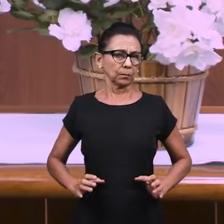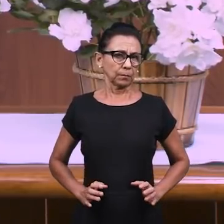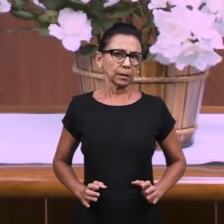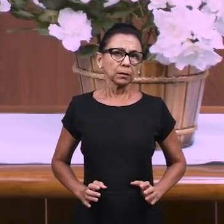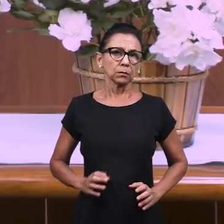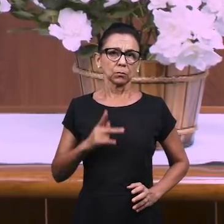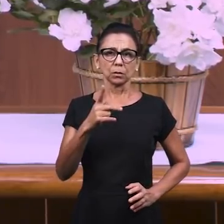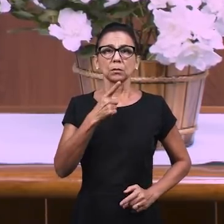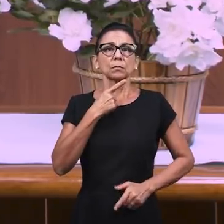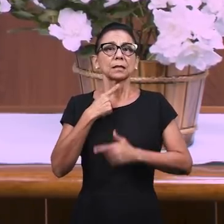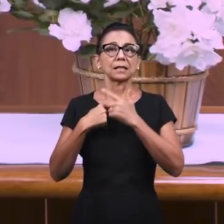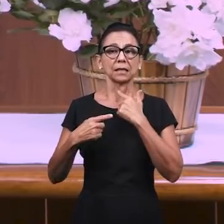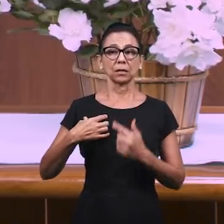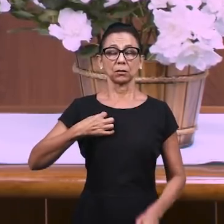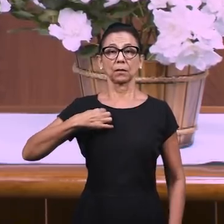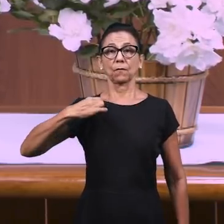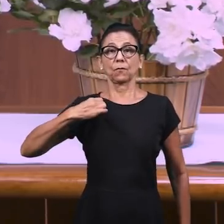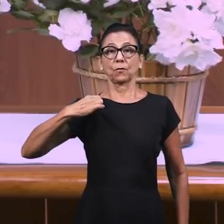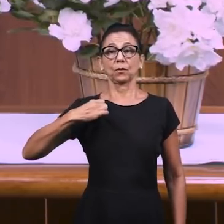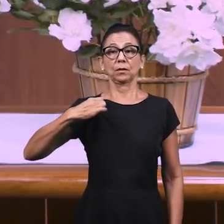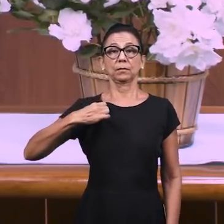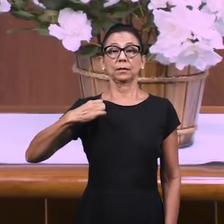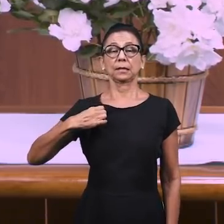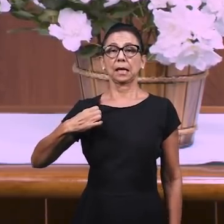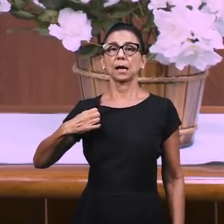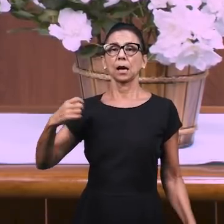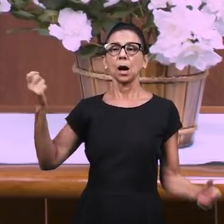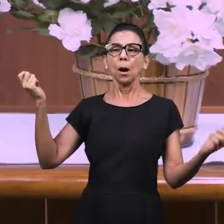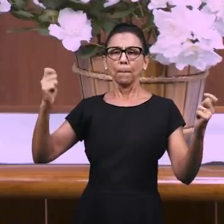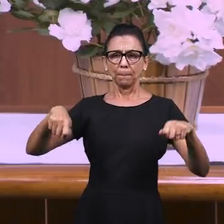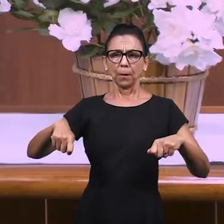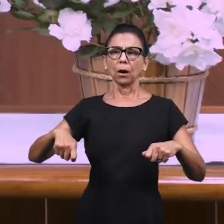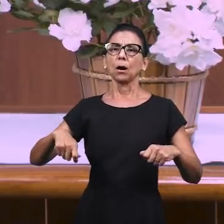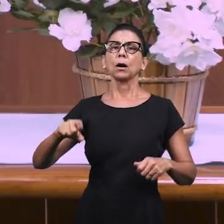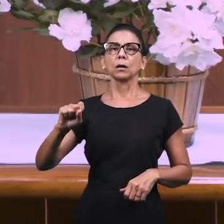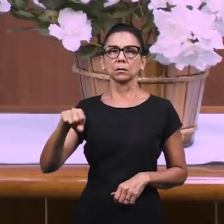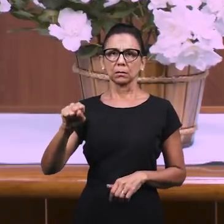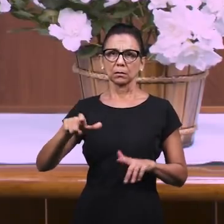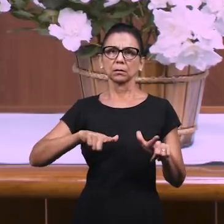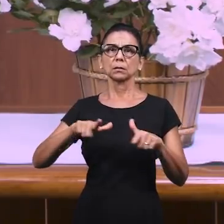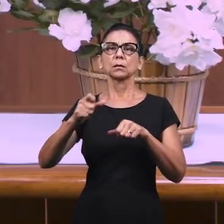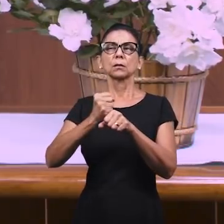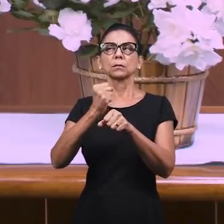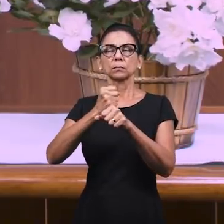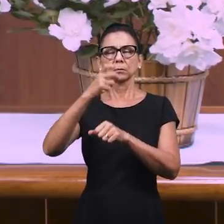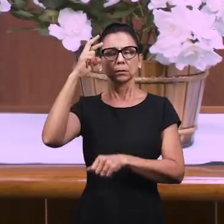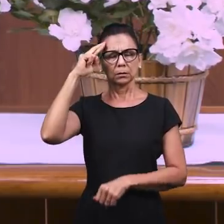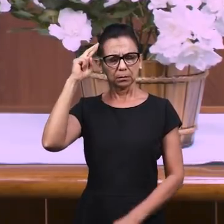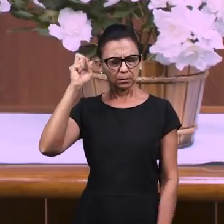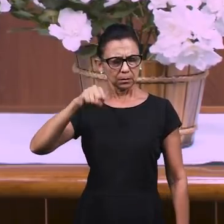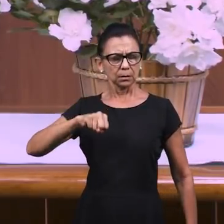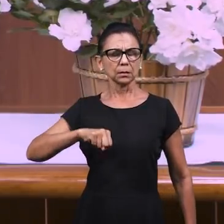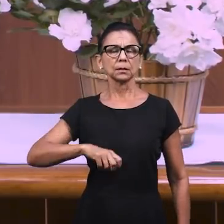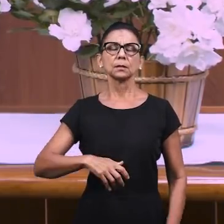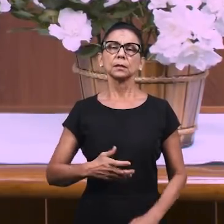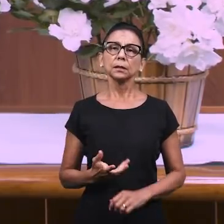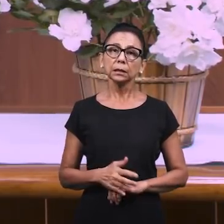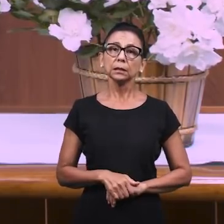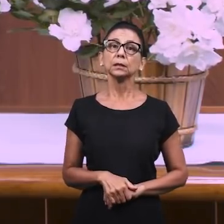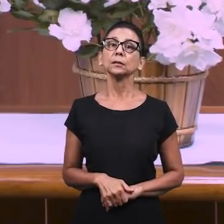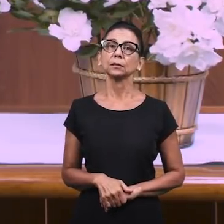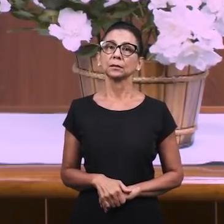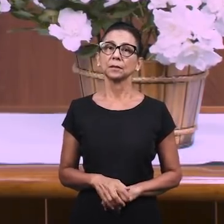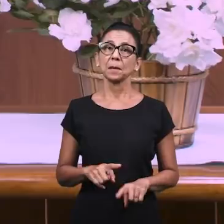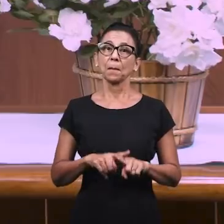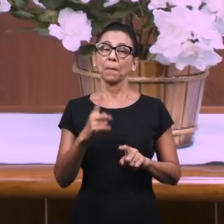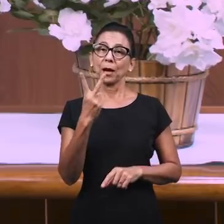si, mas é estar lá, é ser voluntário, é ter disponibilidade. Então, o momento, veja, realmente até tenso.